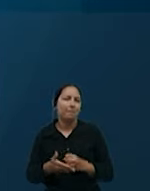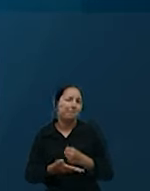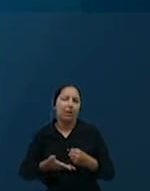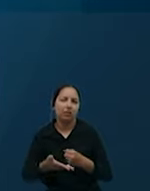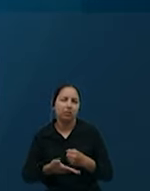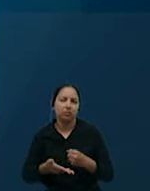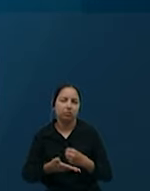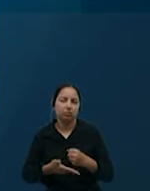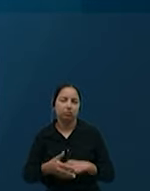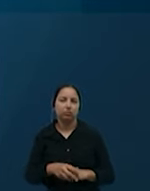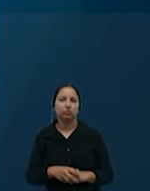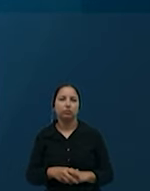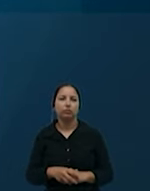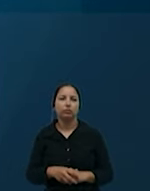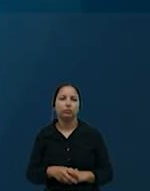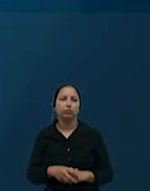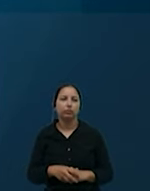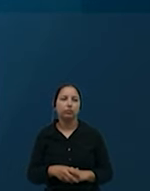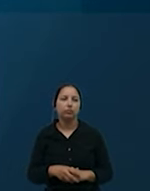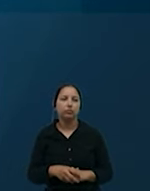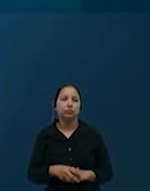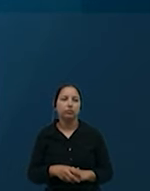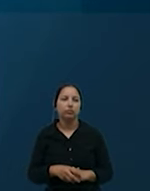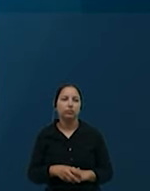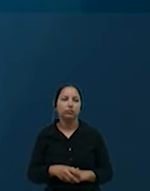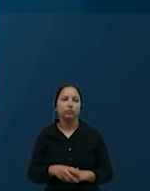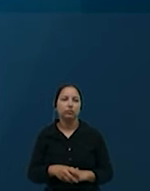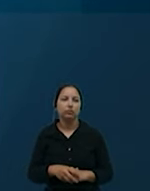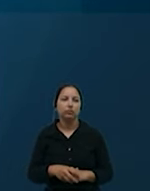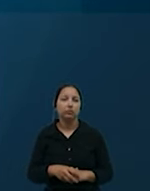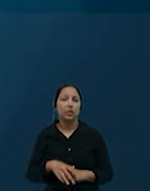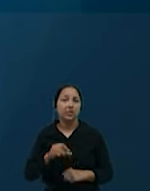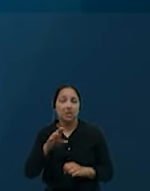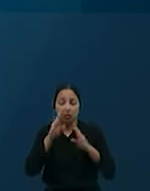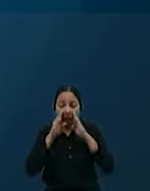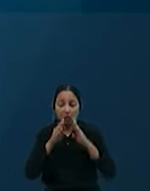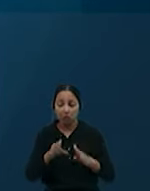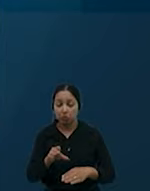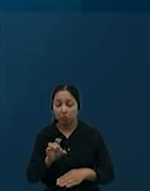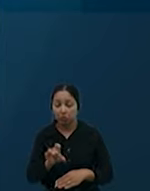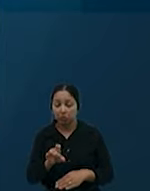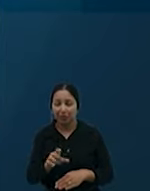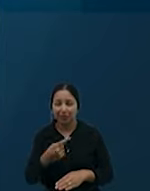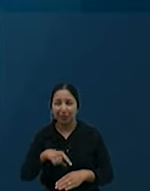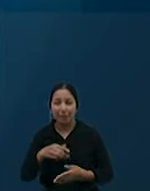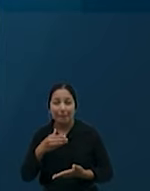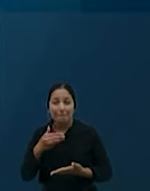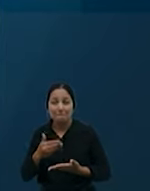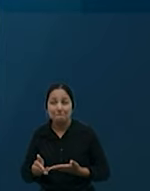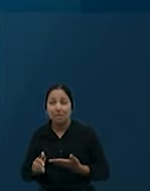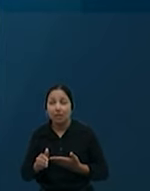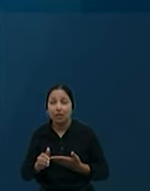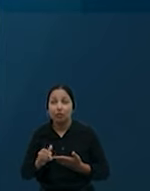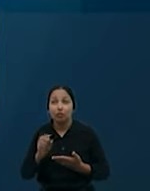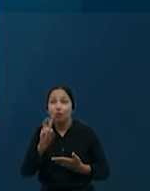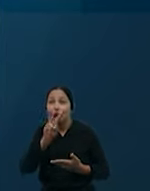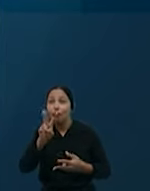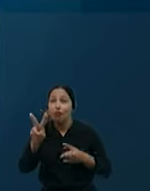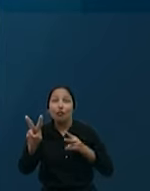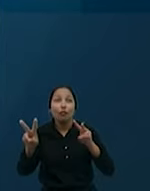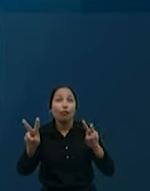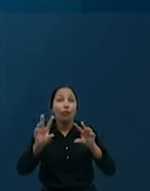tribunais em grau de competência originária. Né? Se nos atermos só a isso, nós perdemos de horizonte o todo, né?